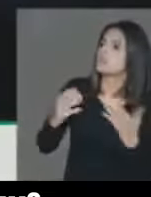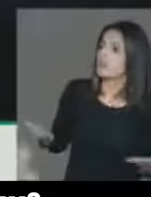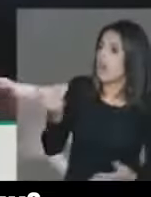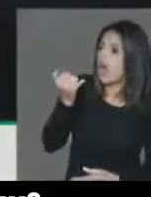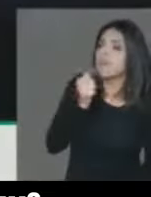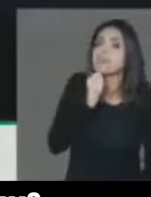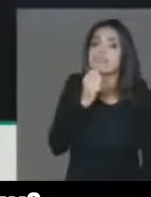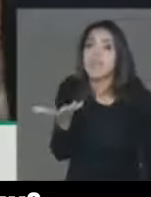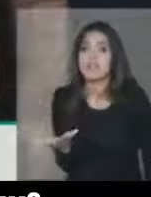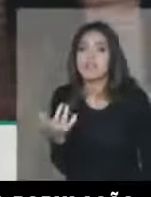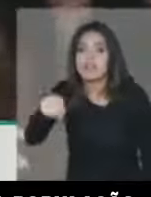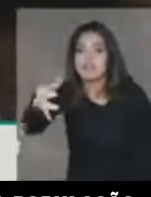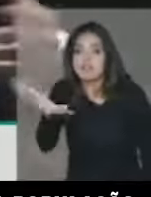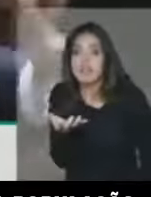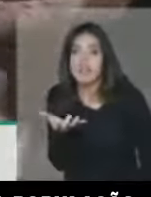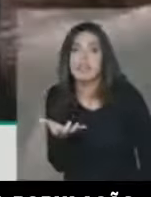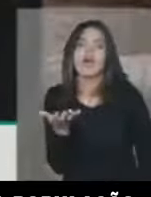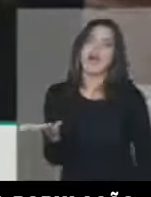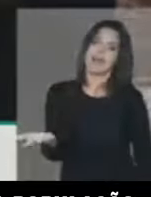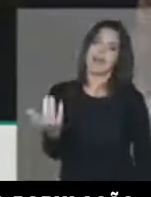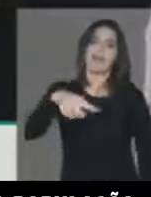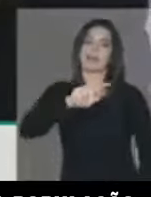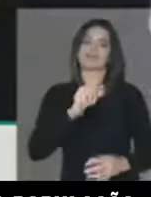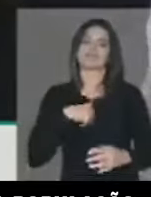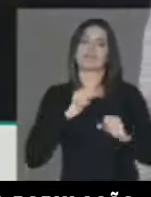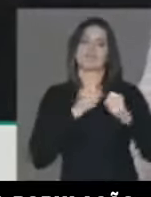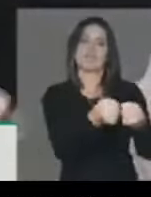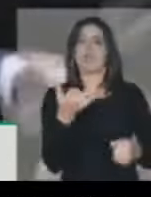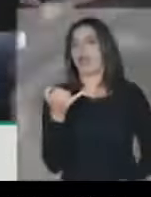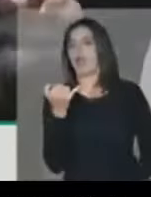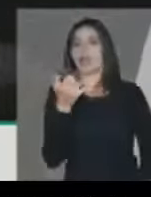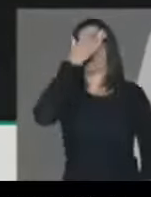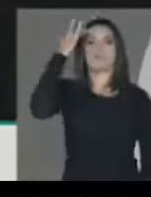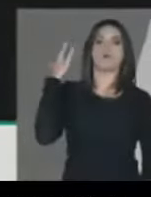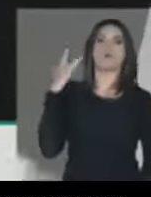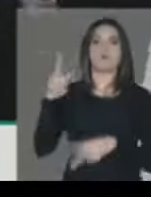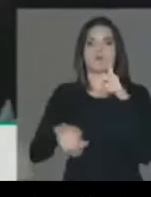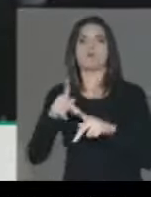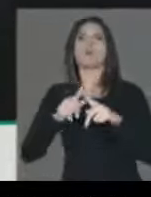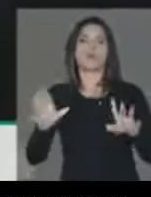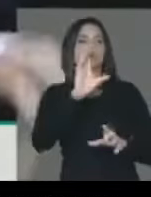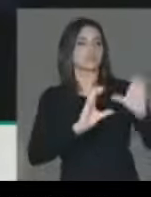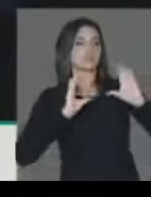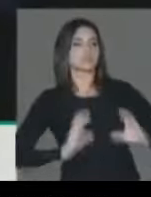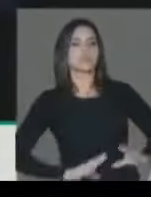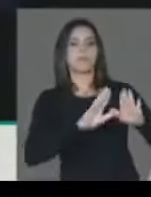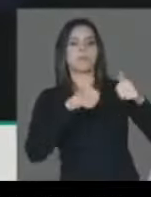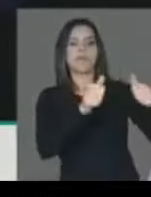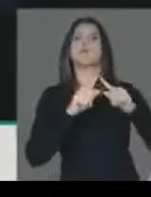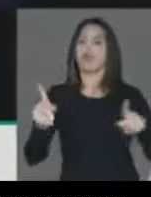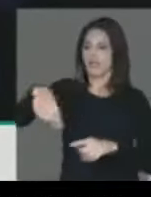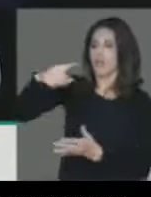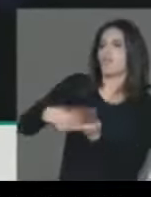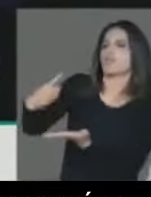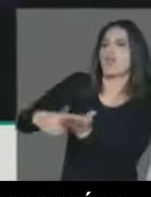armas? É isso que eles querem? Na verdade, eles não defendem o armamento da população para o cidadão de bem, mas sim para todos os séculos deles